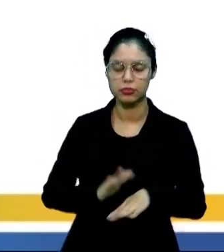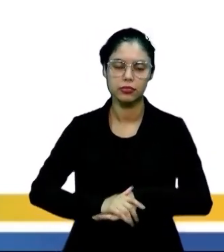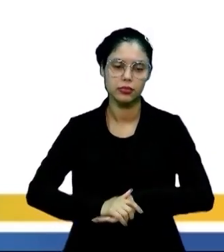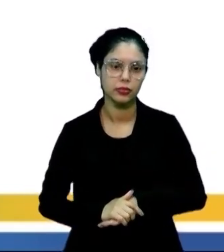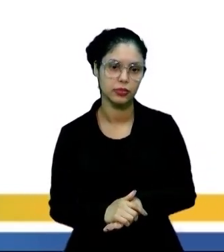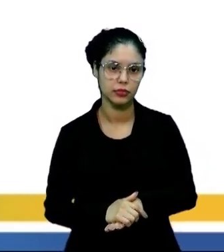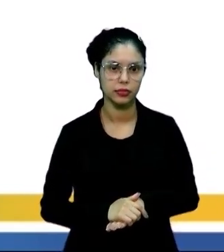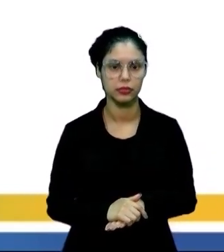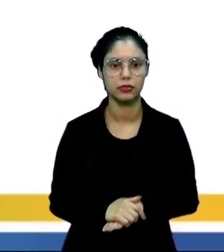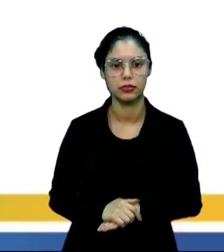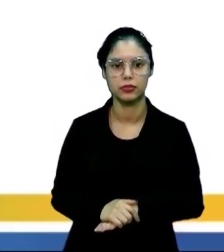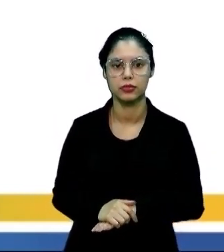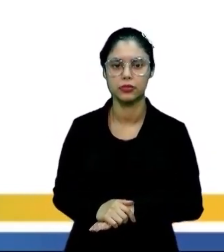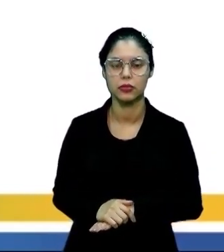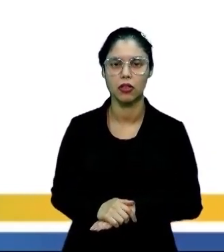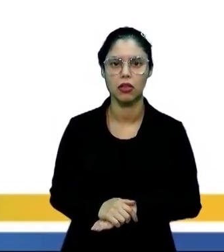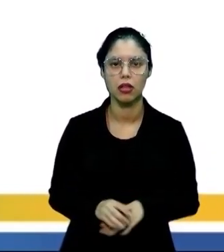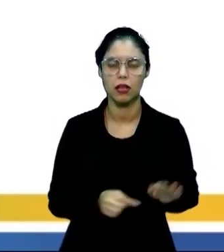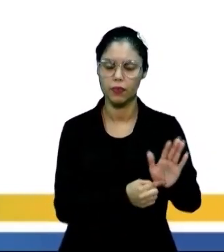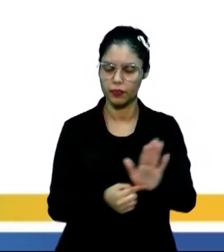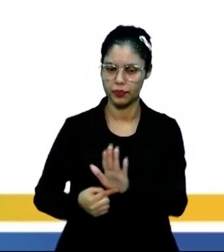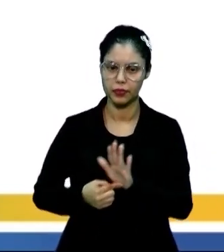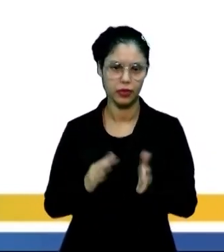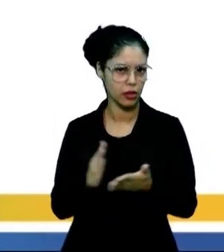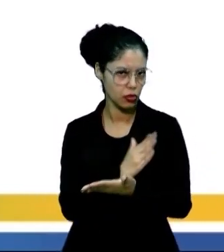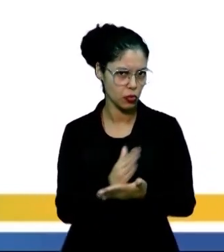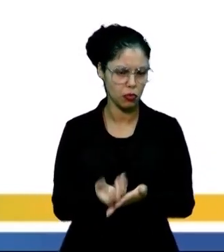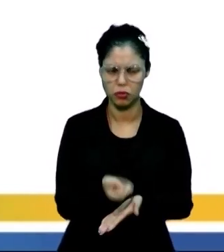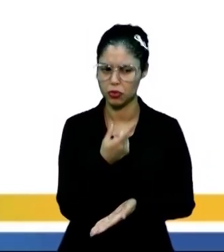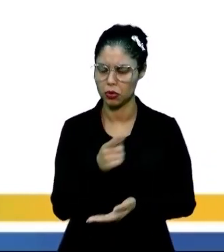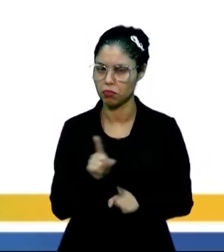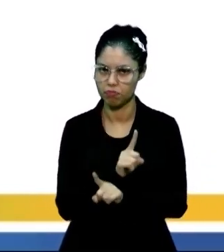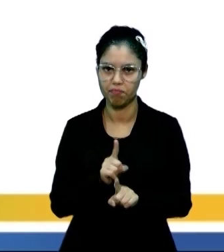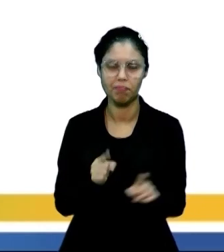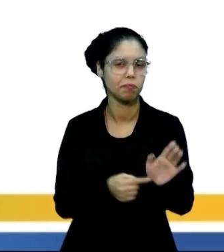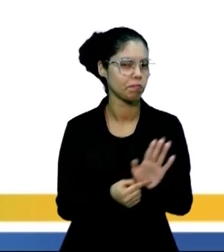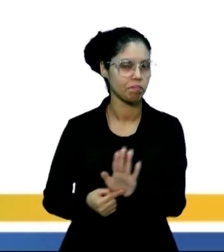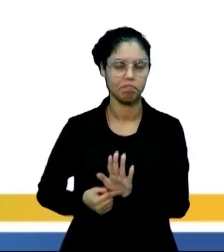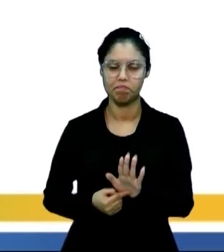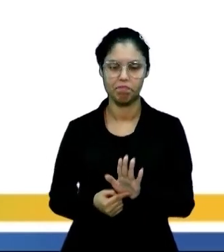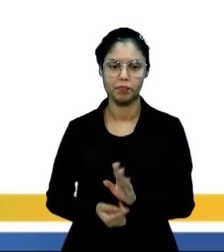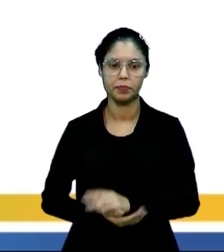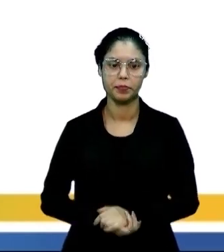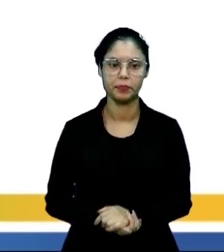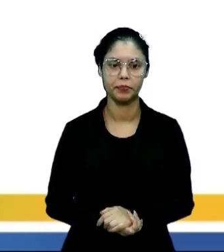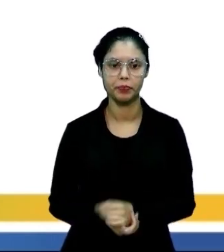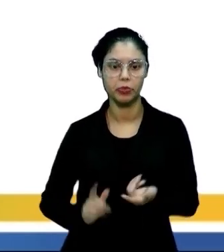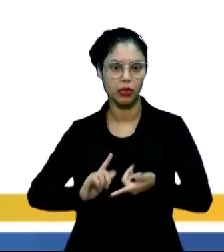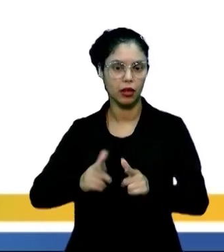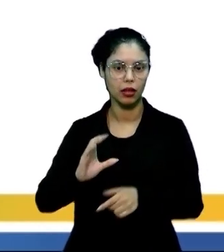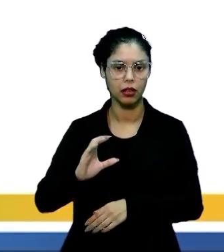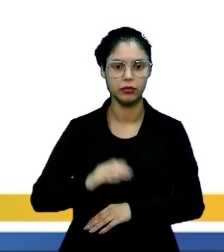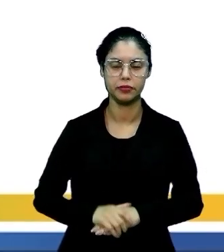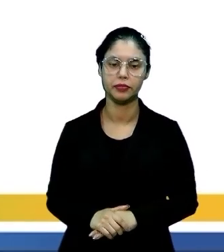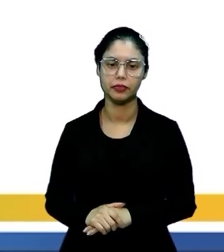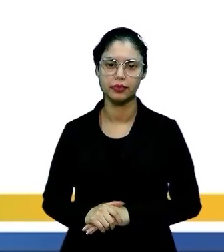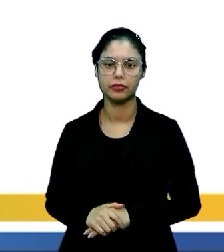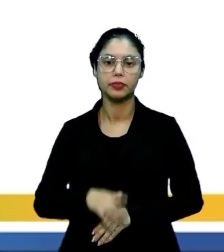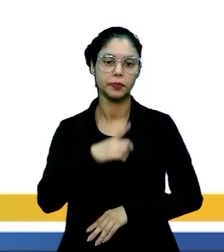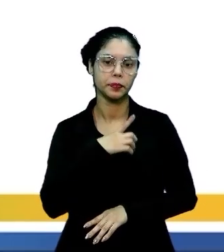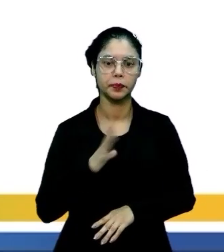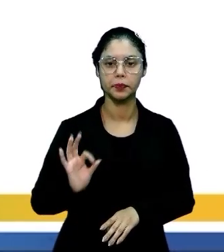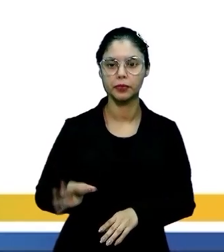não denota algo estranho ali naquele momento. Na letra C, Garfield